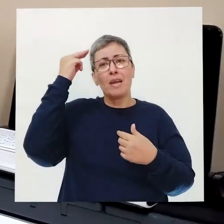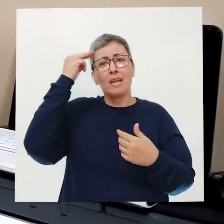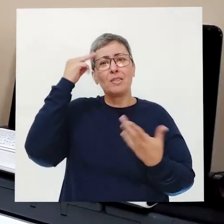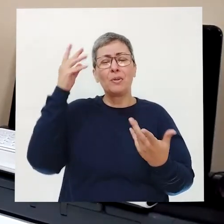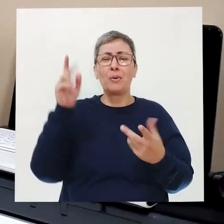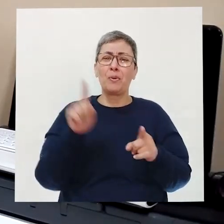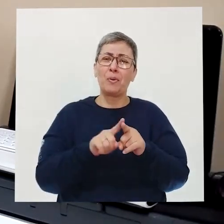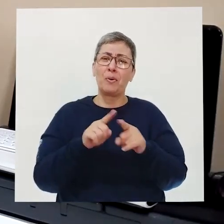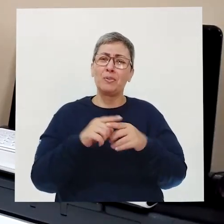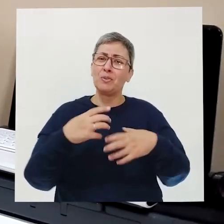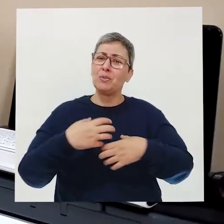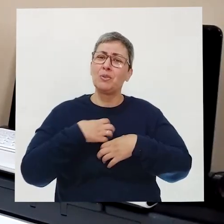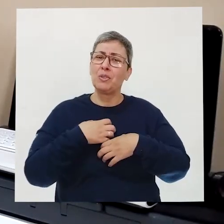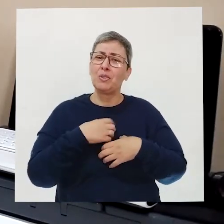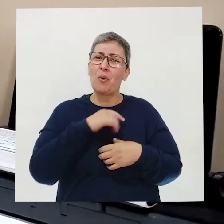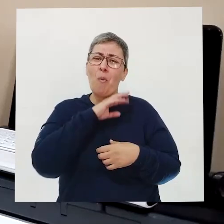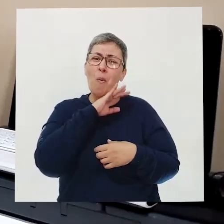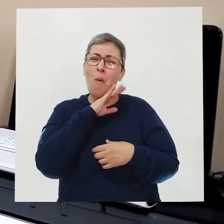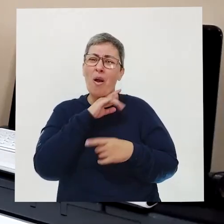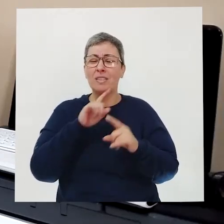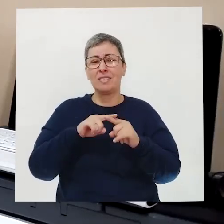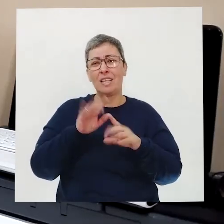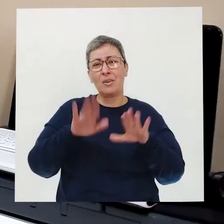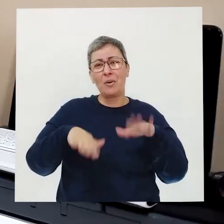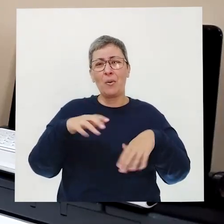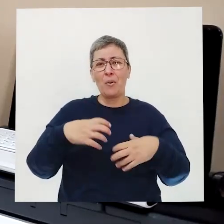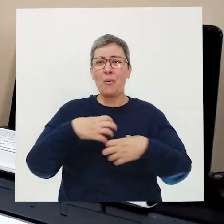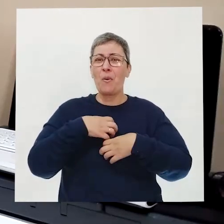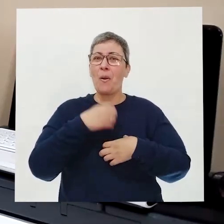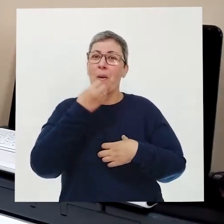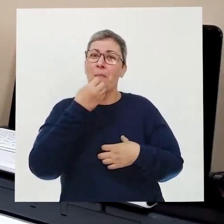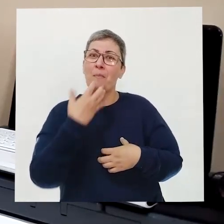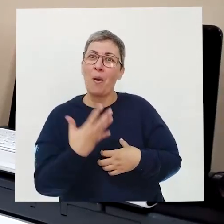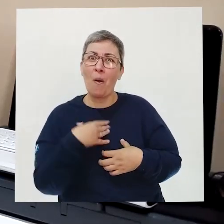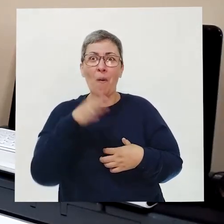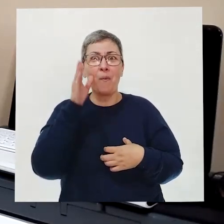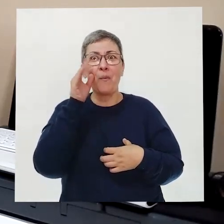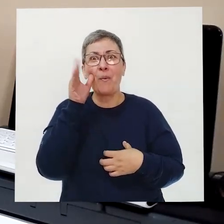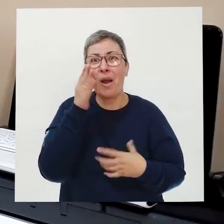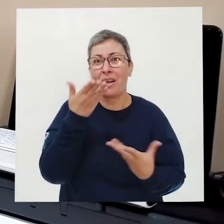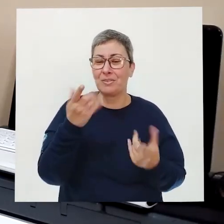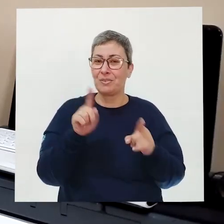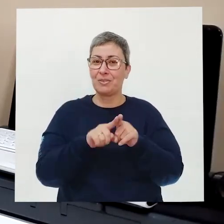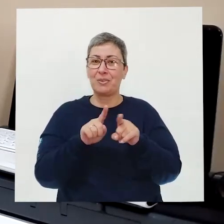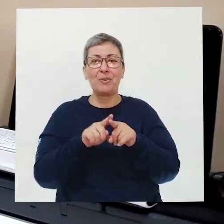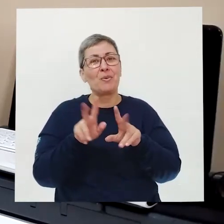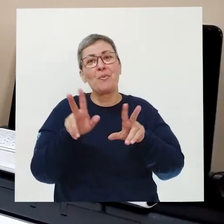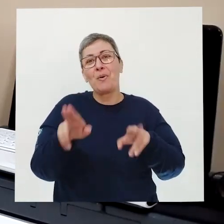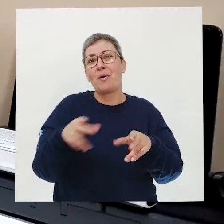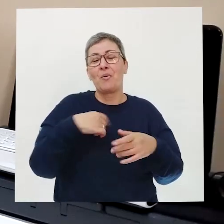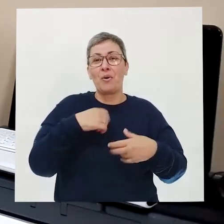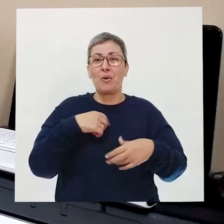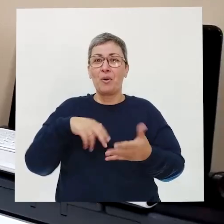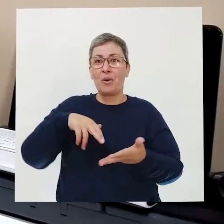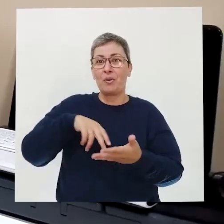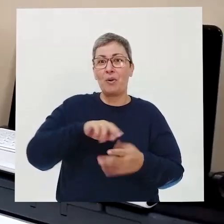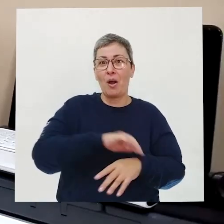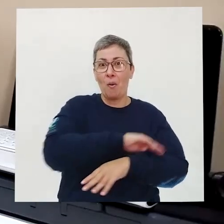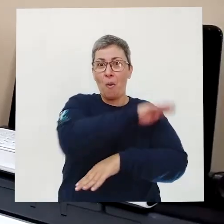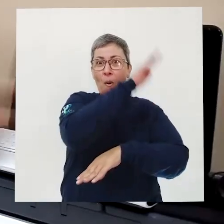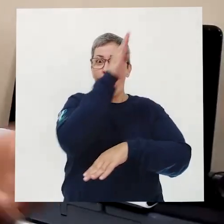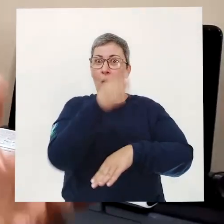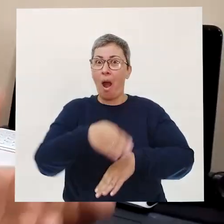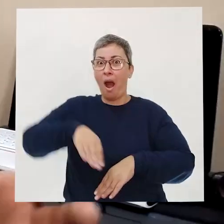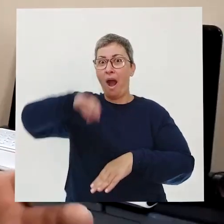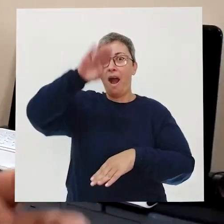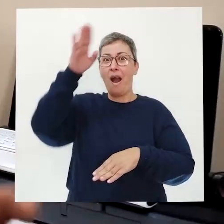memória dessa sensação ruim. Alguns sentem uma emoção boa, de curiosidade, a mesma sensação de andar na